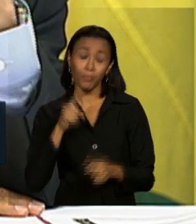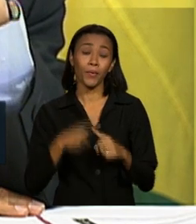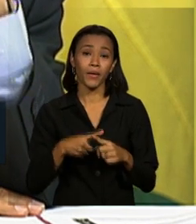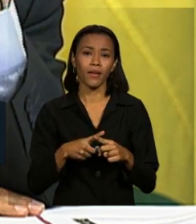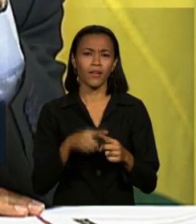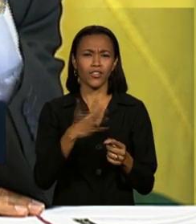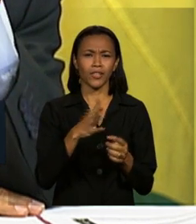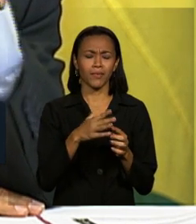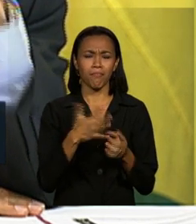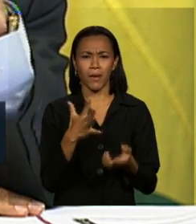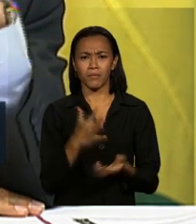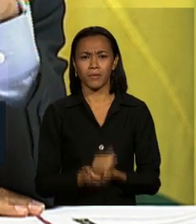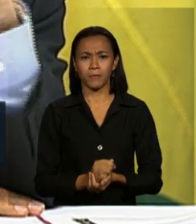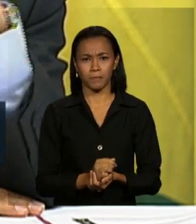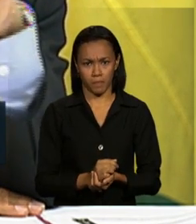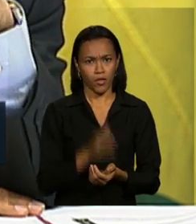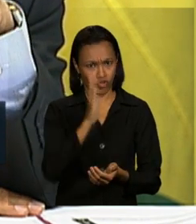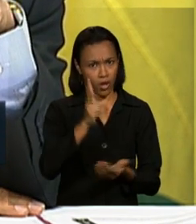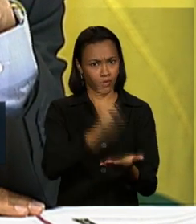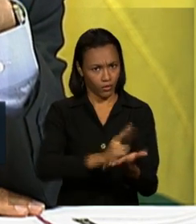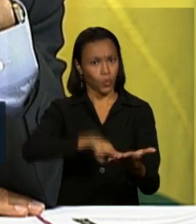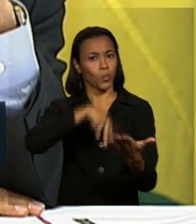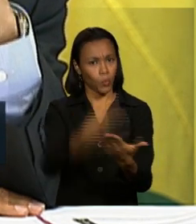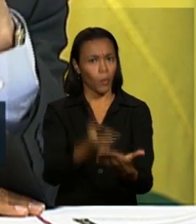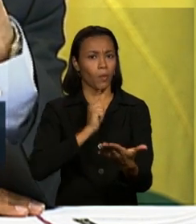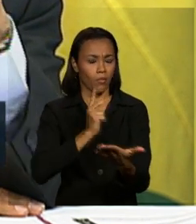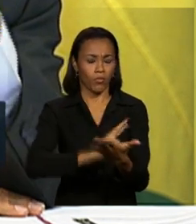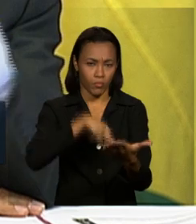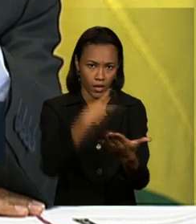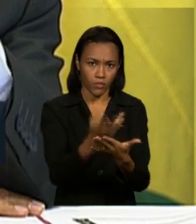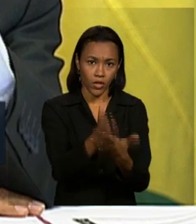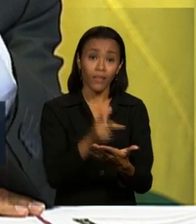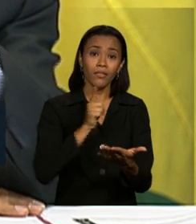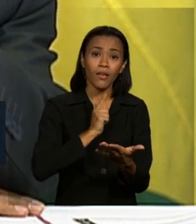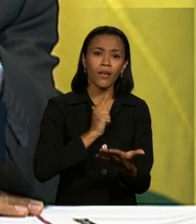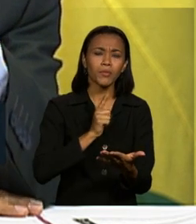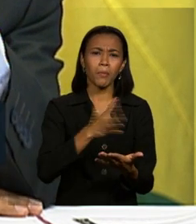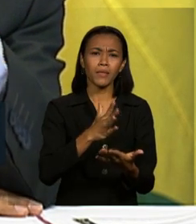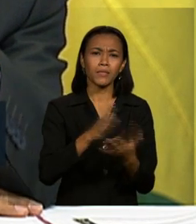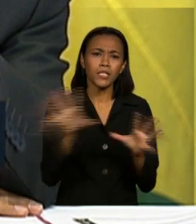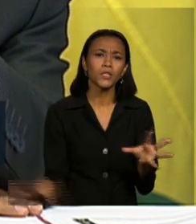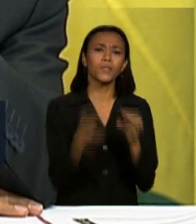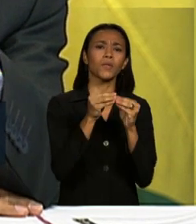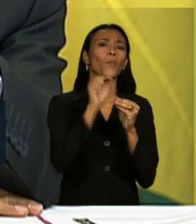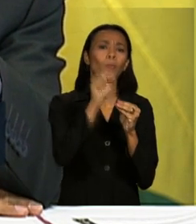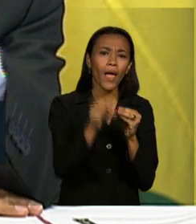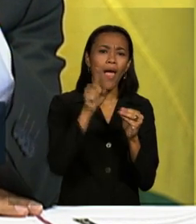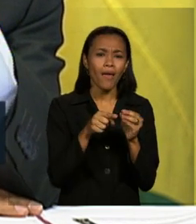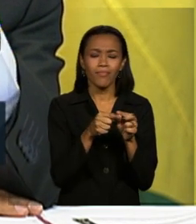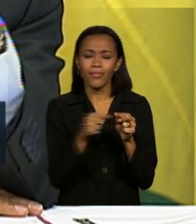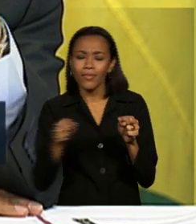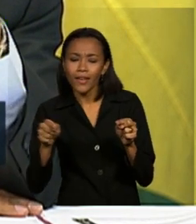próximo a 1000 km que já é duplicado nessas rodovias e temos a parte complementar que são aqueles